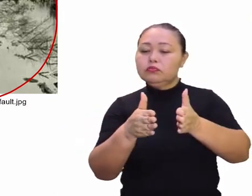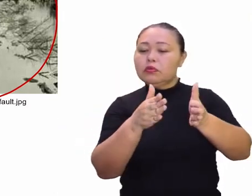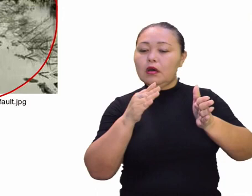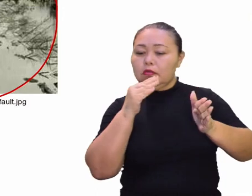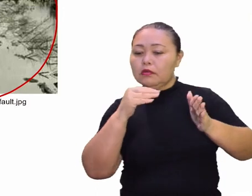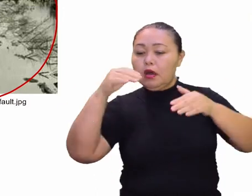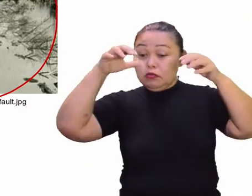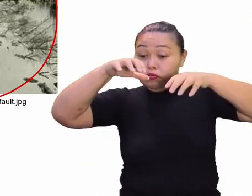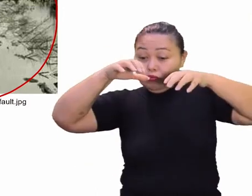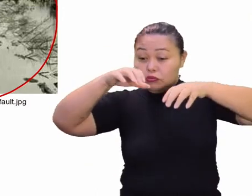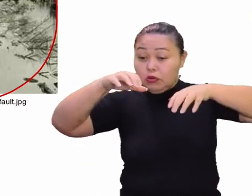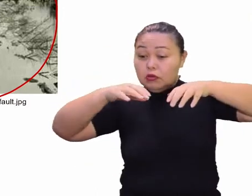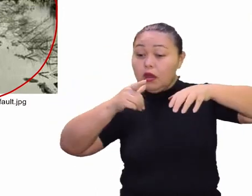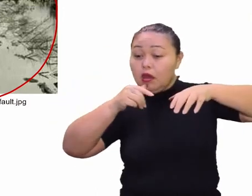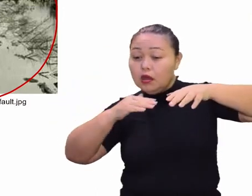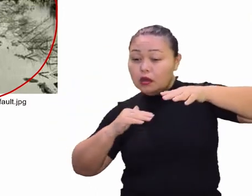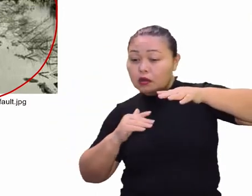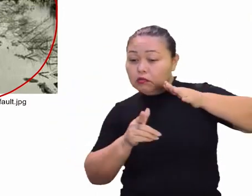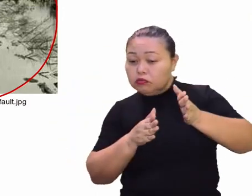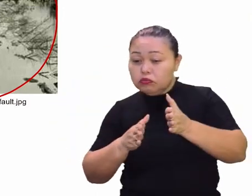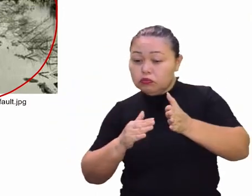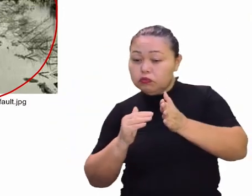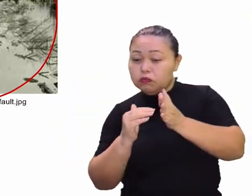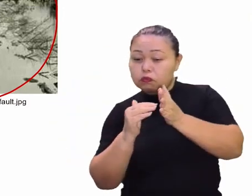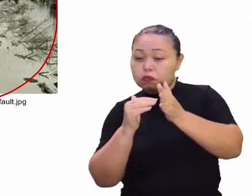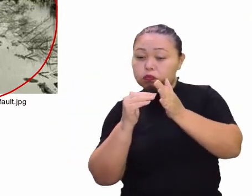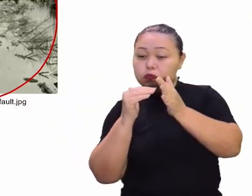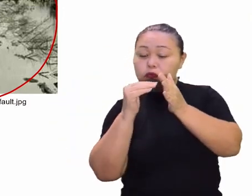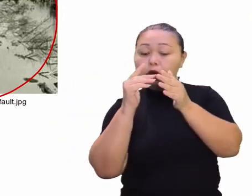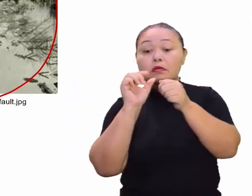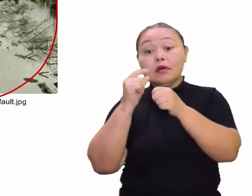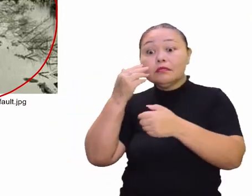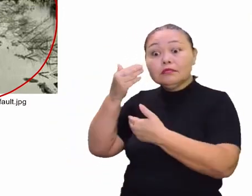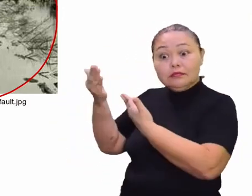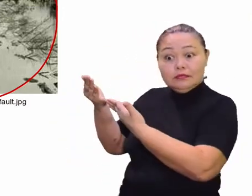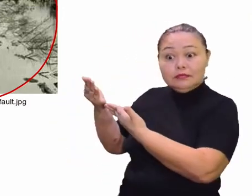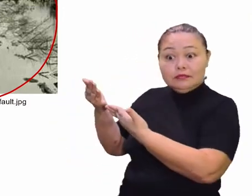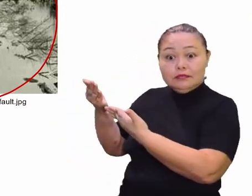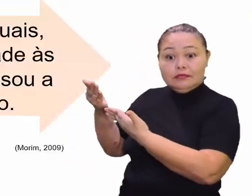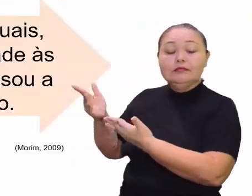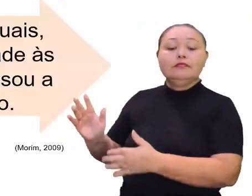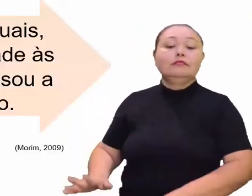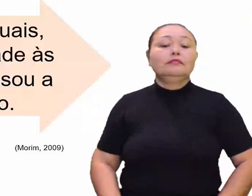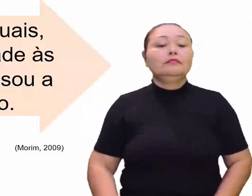mais chuvoso aqui. E isso acarretou problemas aí, como a gente vê na imagem.